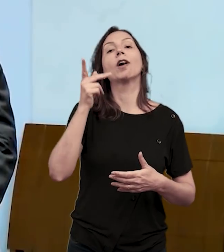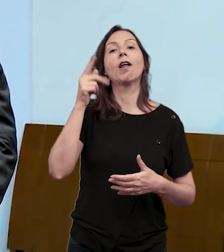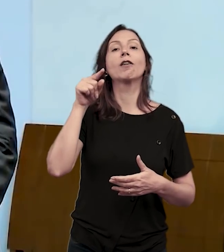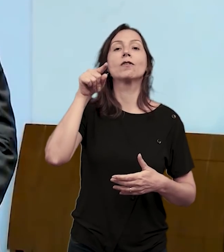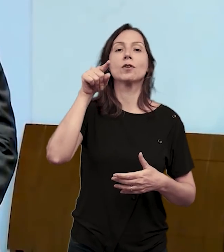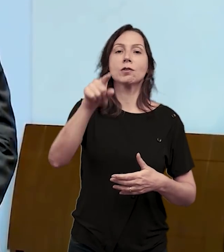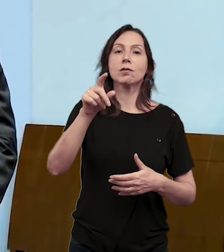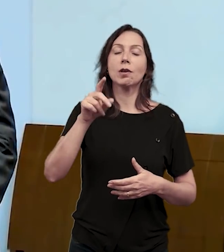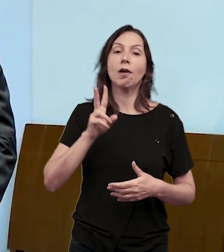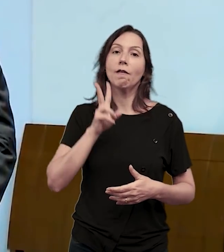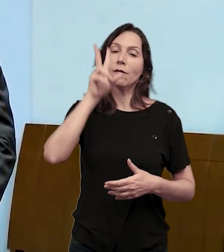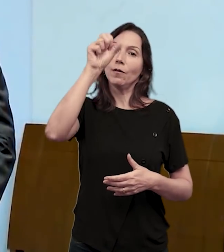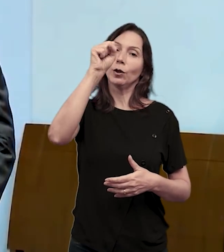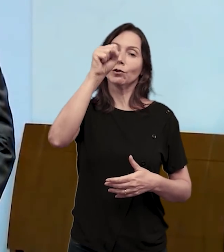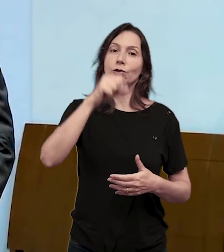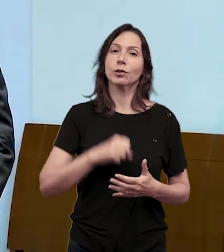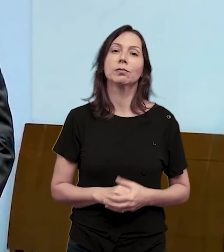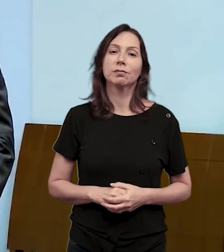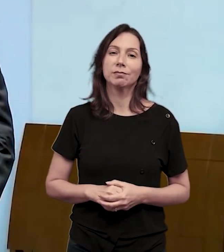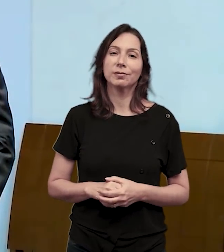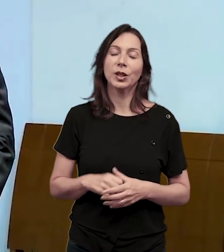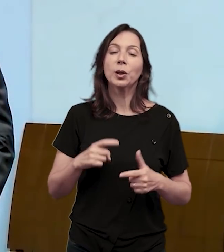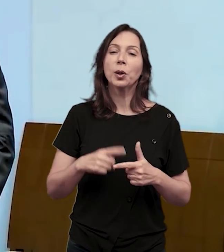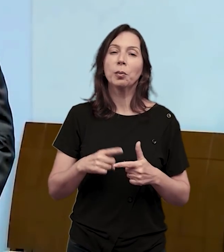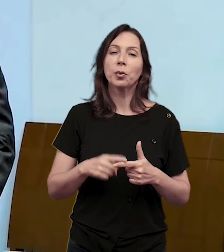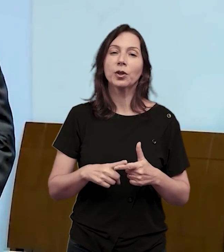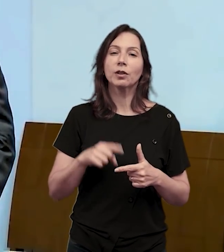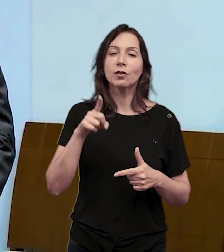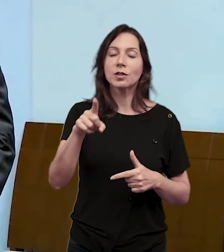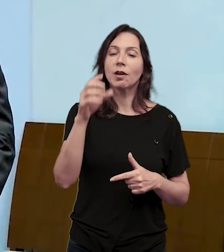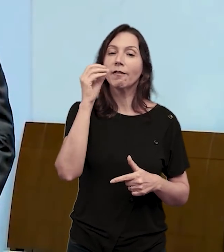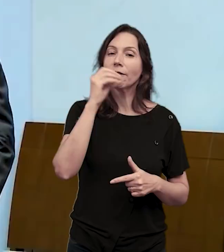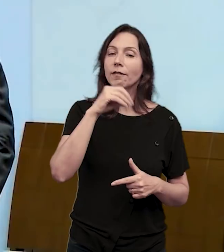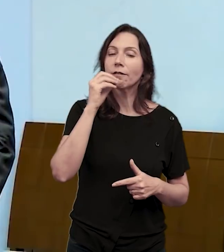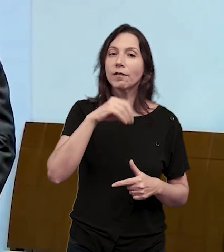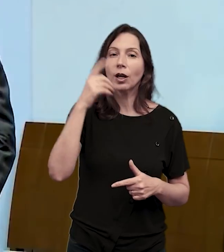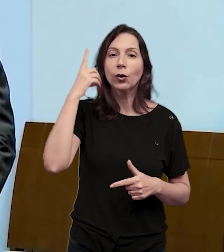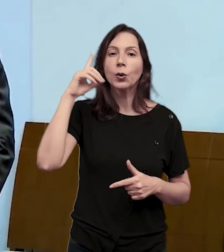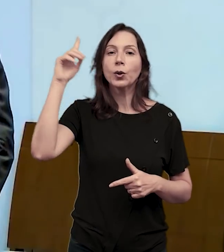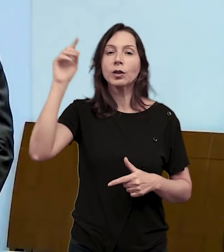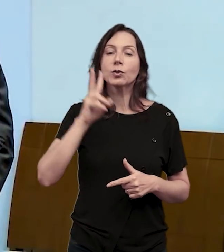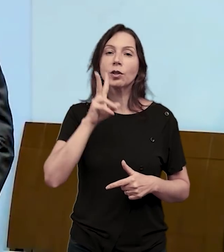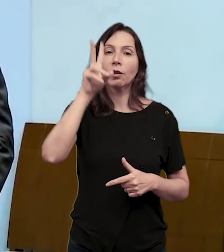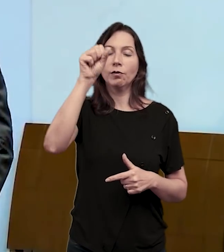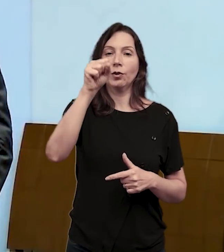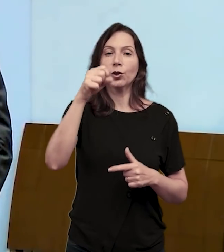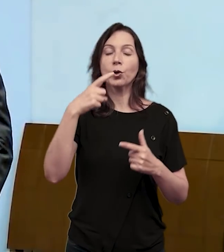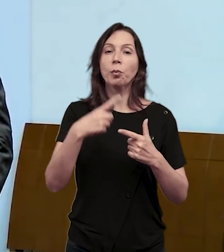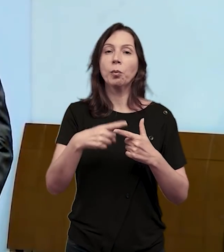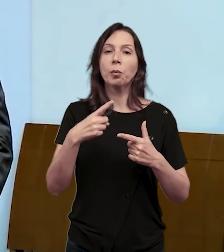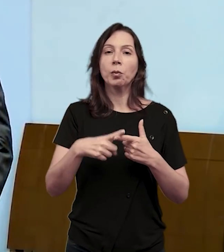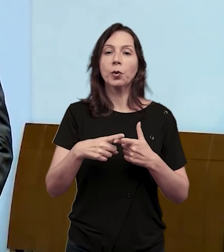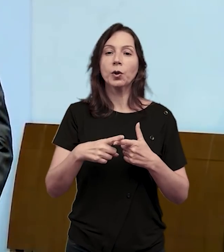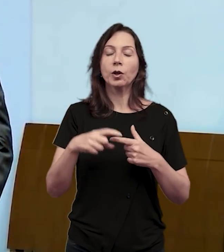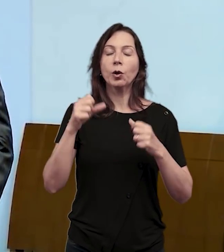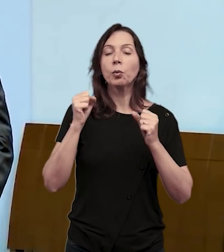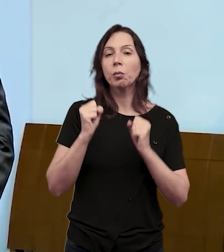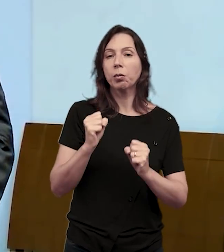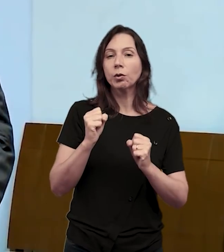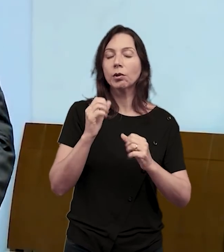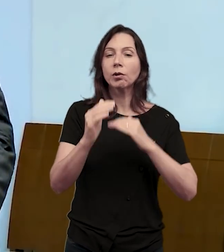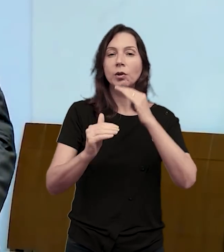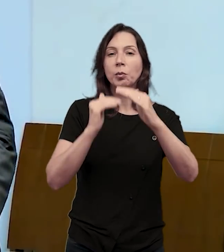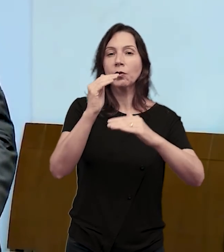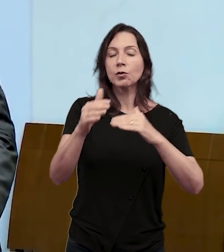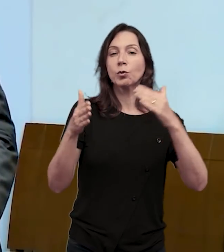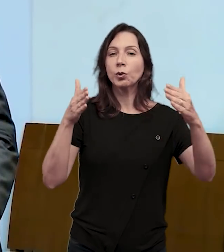você é forte. Que quando você é fraco, você é forte, porque o poder se aperfeiçoa na fraqueza. Que Deus